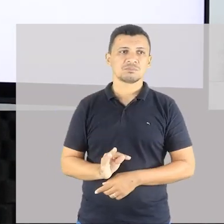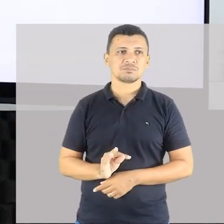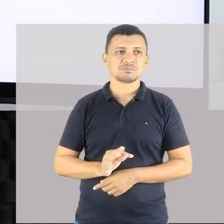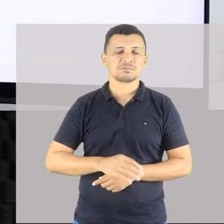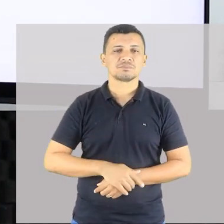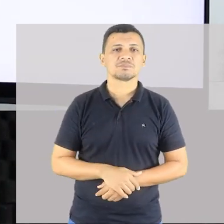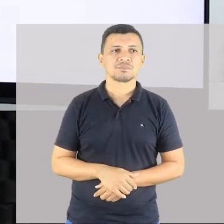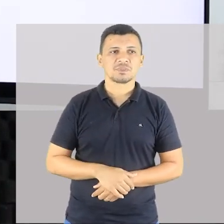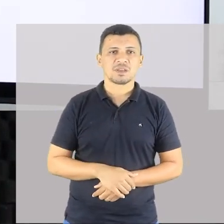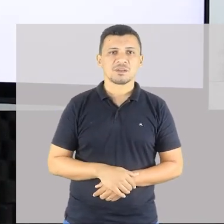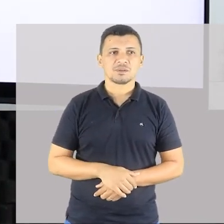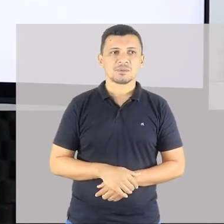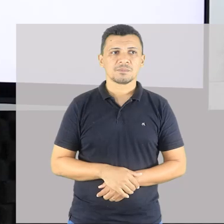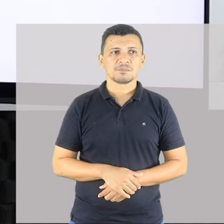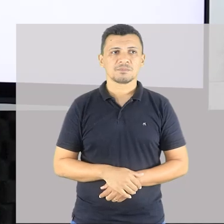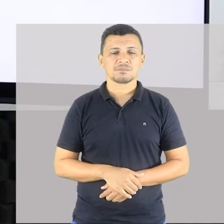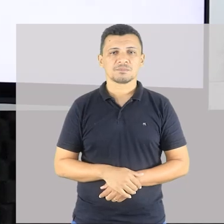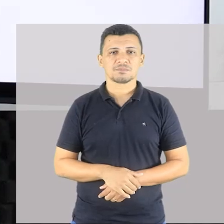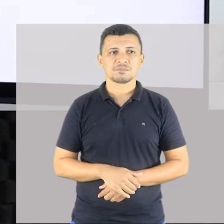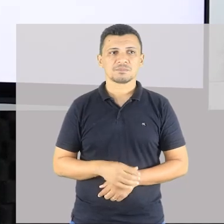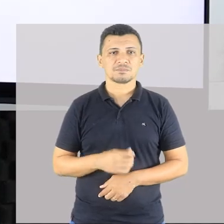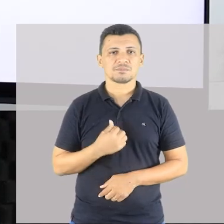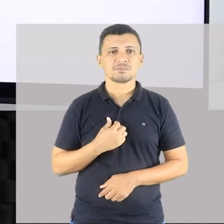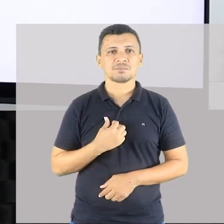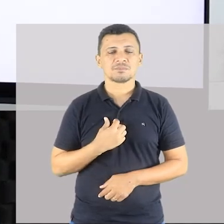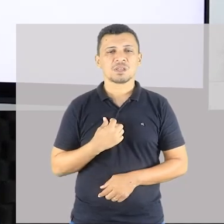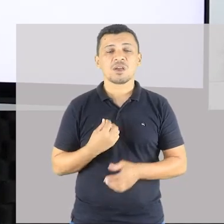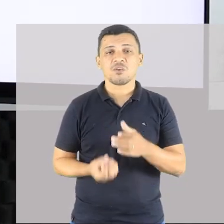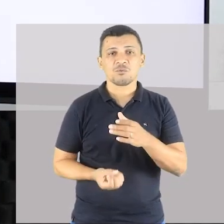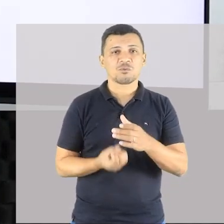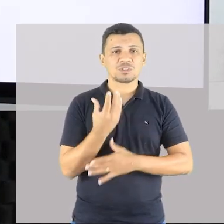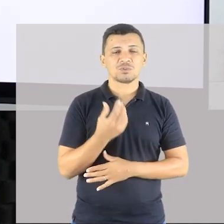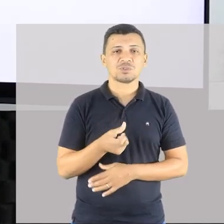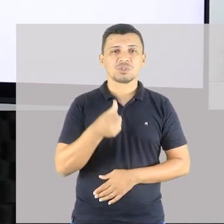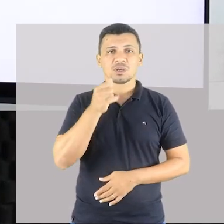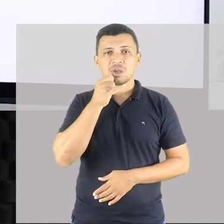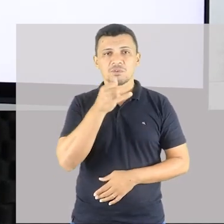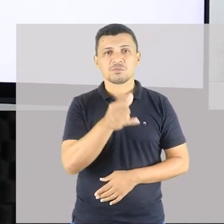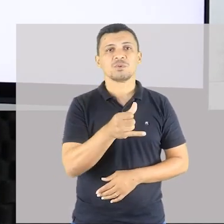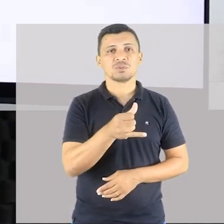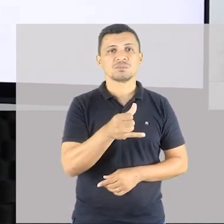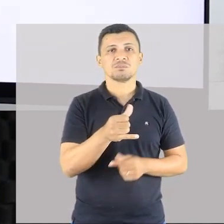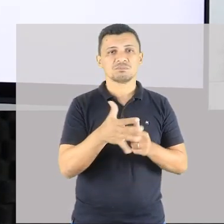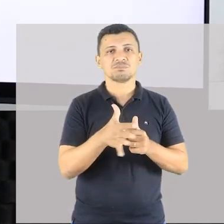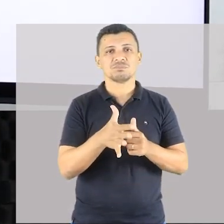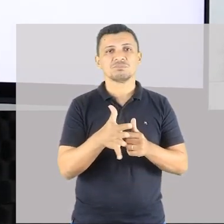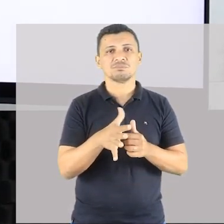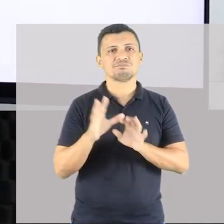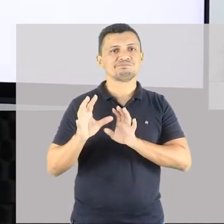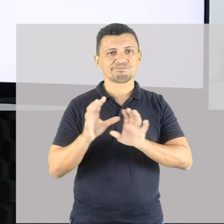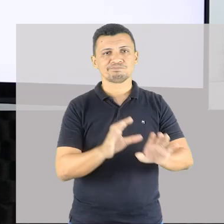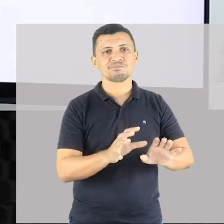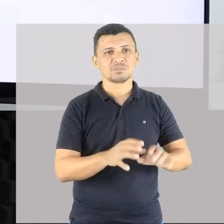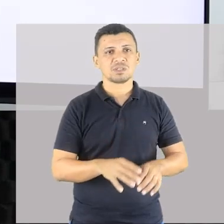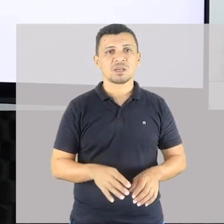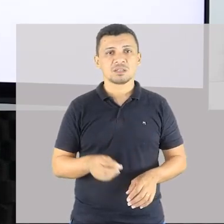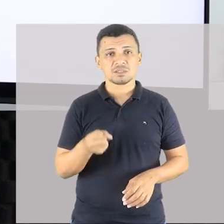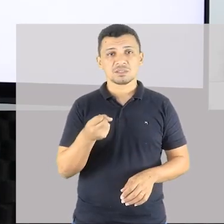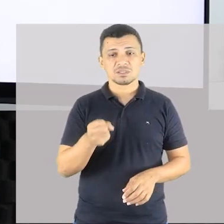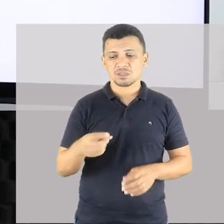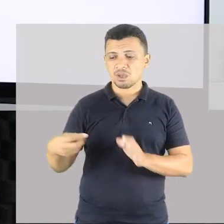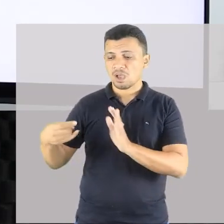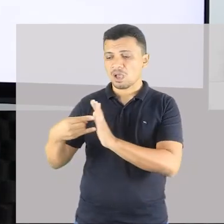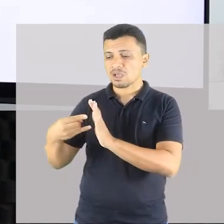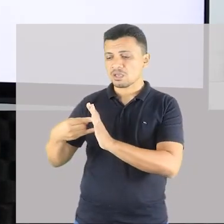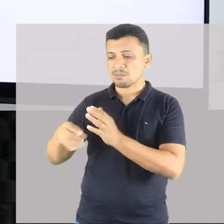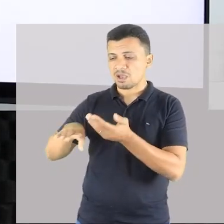Se varia o fluxo, vai aparecer uma força eletromotriz induzida. Aí, ó, se eu afastar o ímã, o